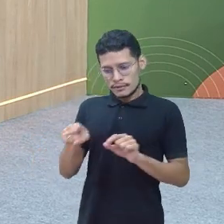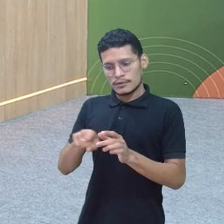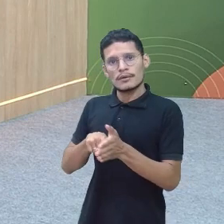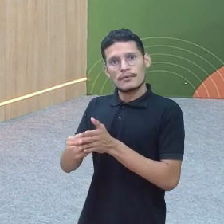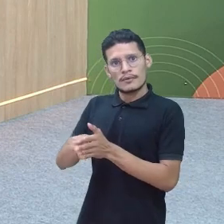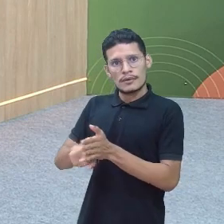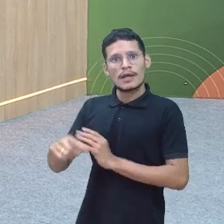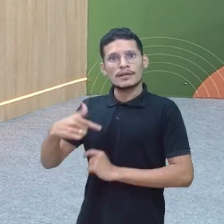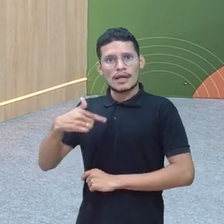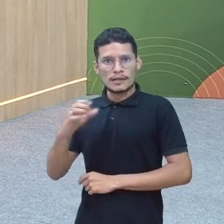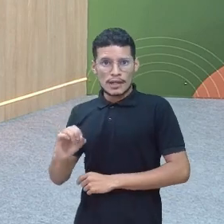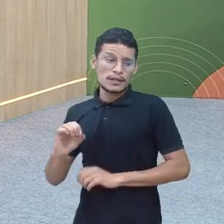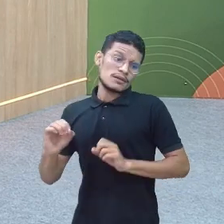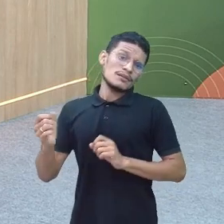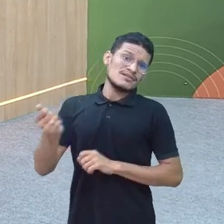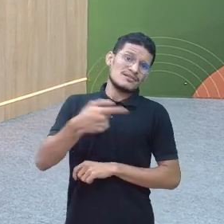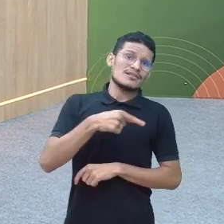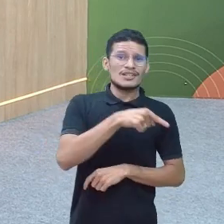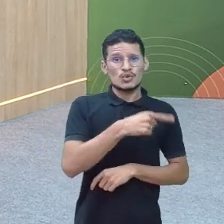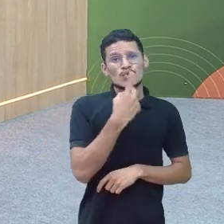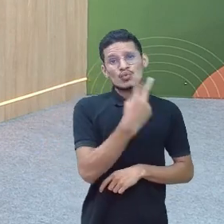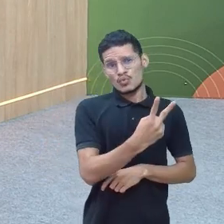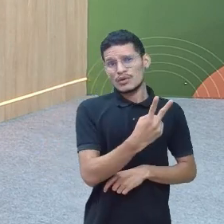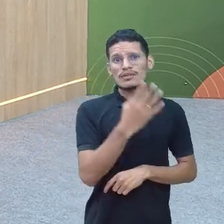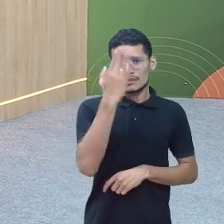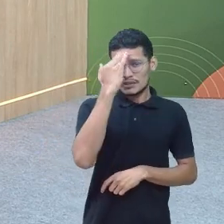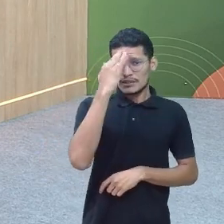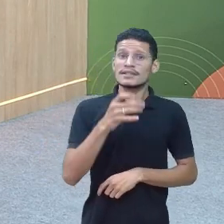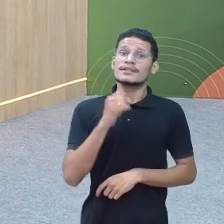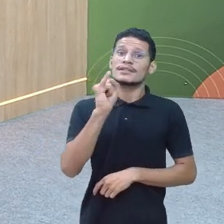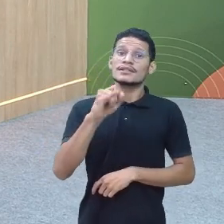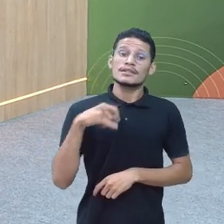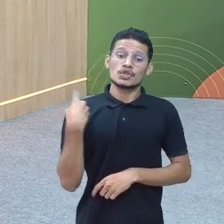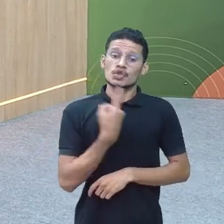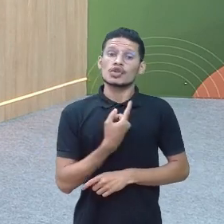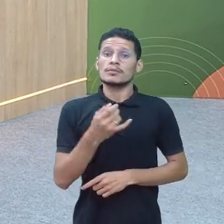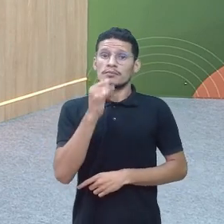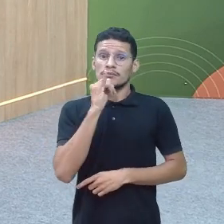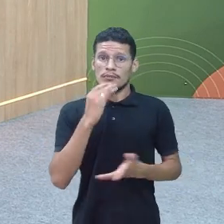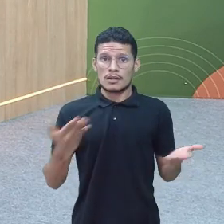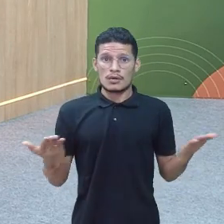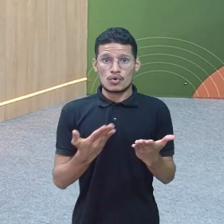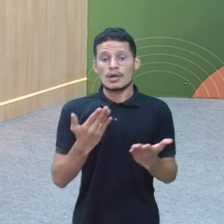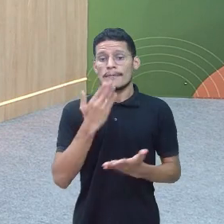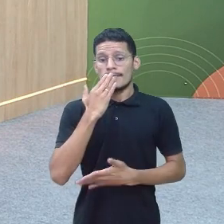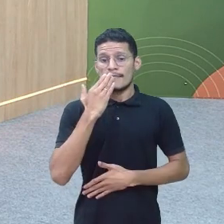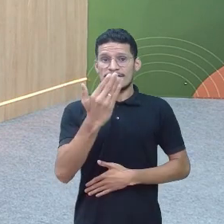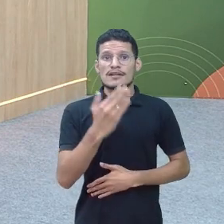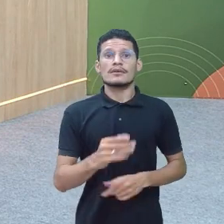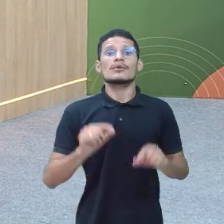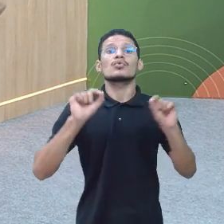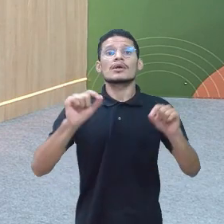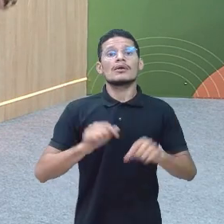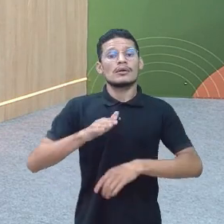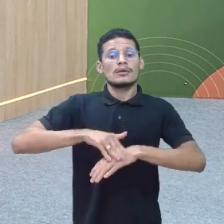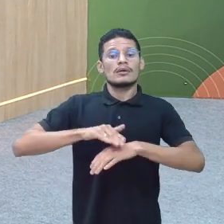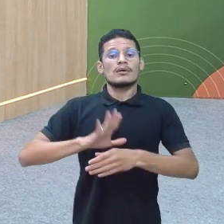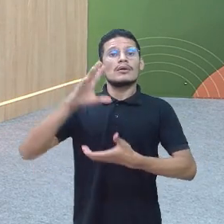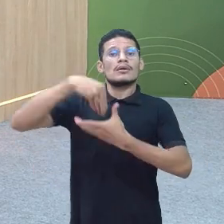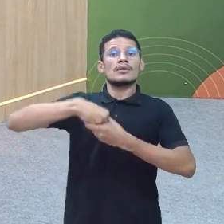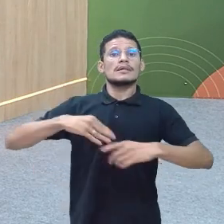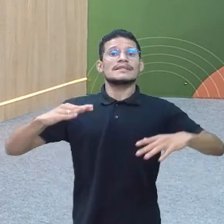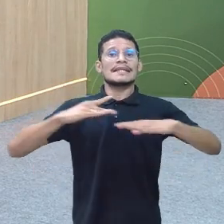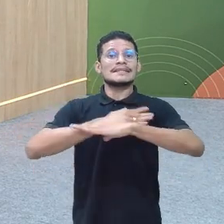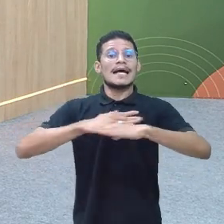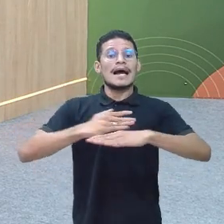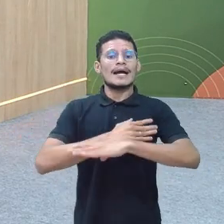apenas. Aí eu quero que vocês pensem. Se a gente estivesse estudando, por exemplo, a preferência diante de uma cidade, né? A necessidade